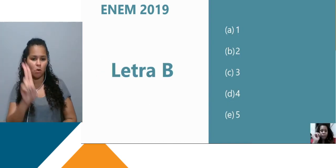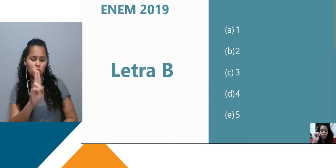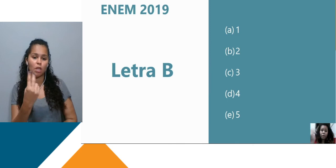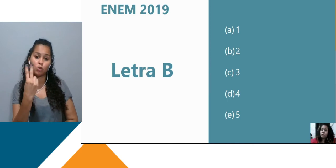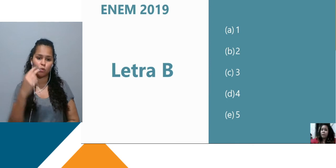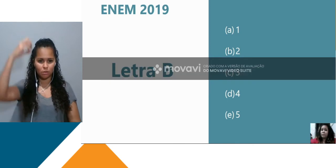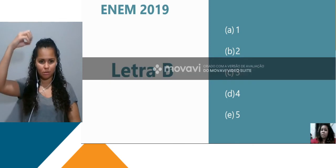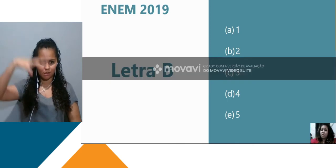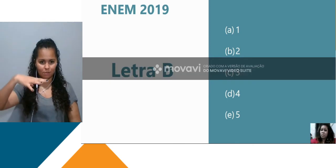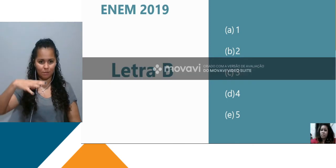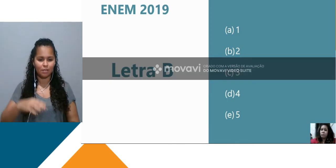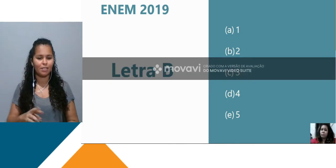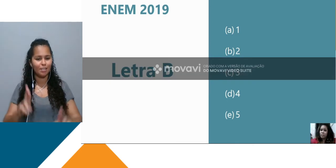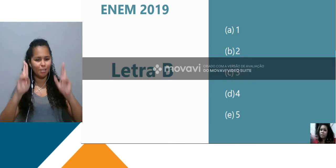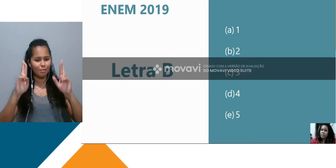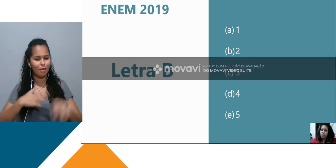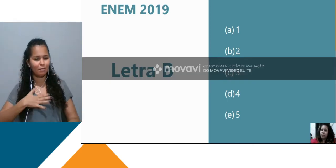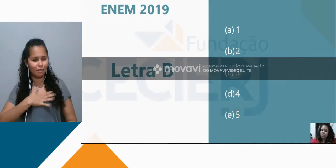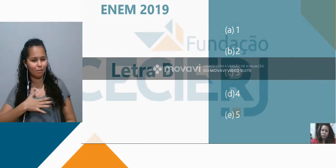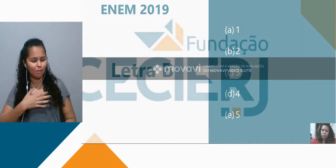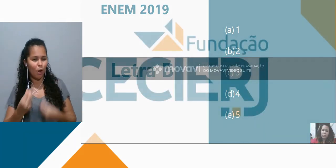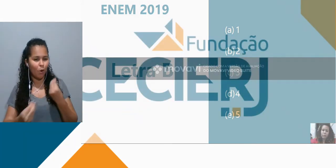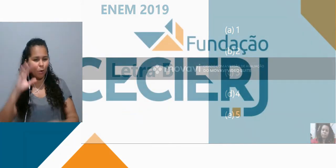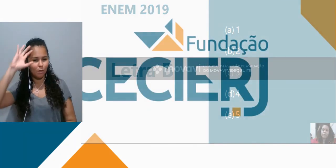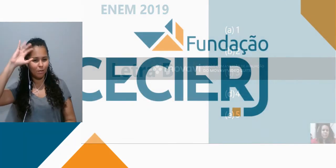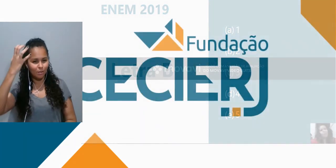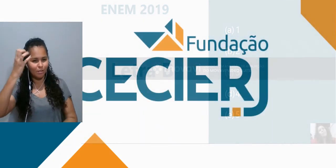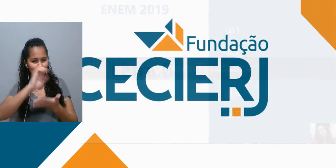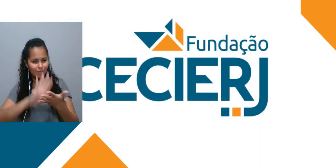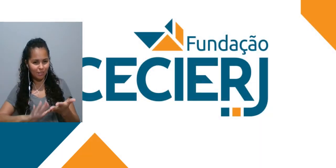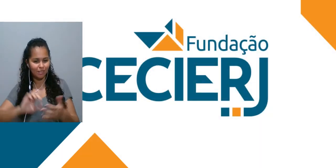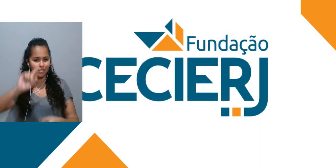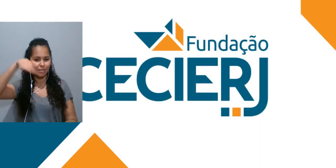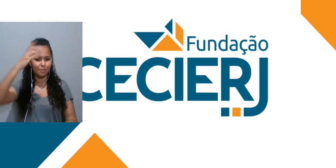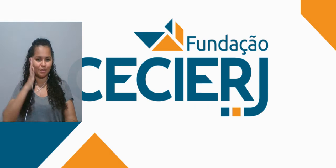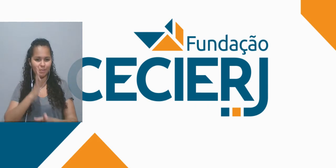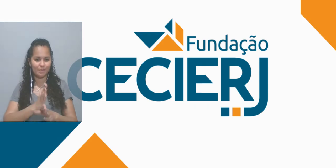lâmpadas. Eu espero que vocês tenham gostado desse formato de resolução e até a próxima.